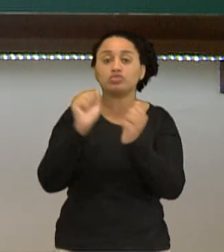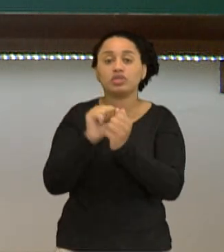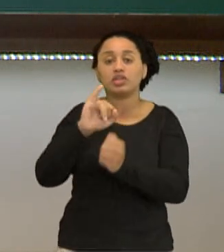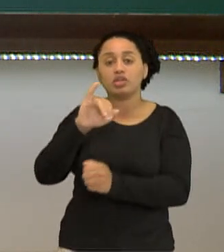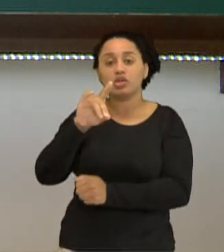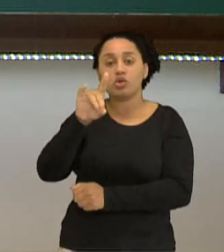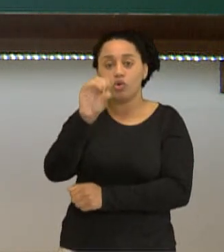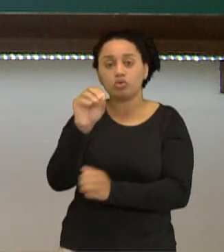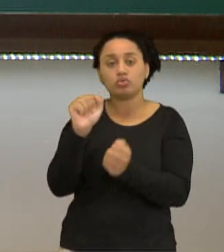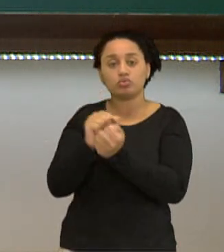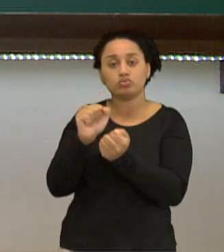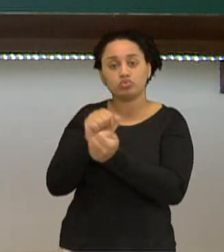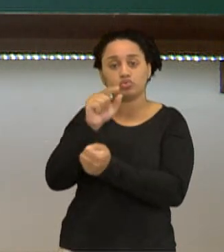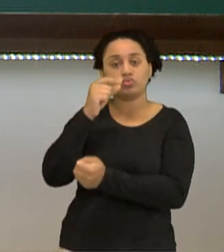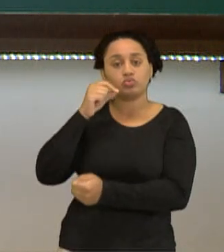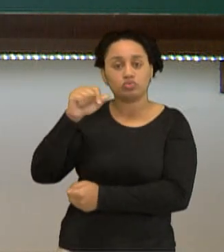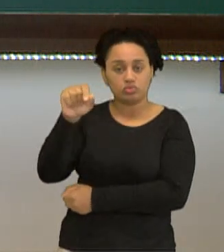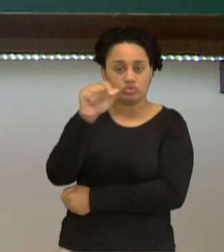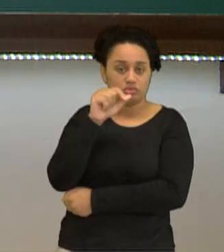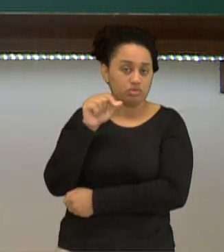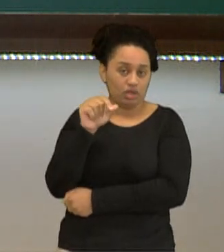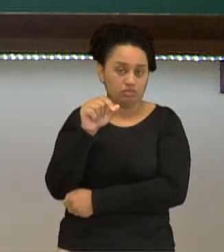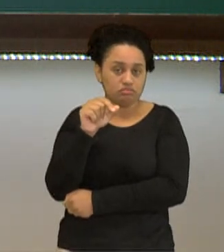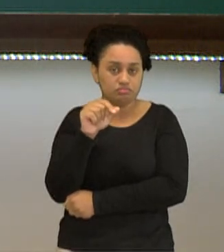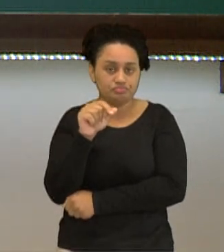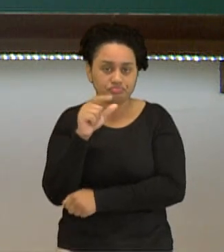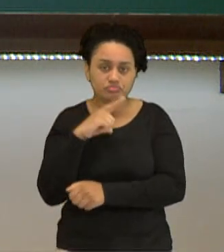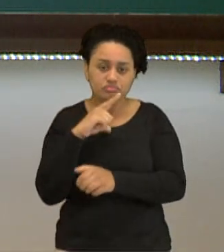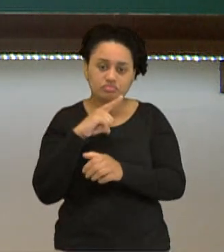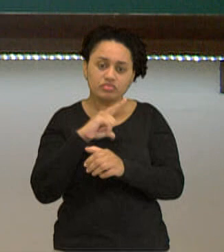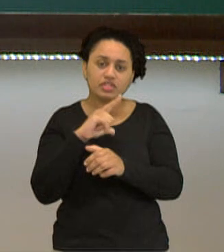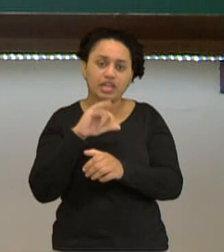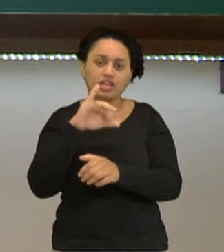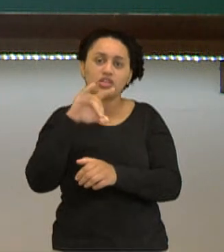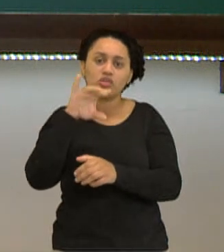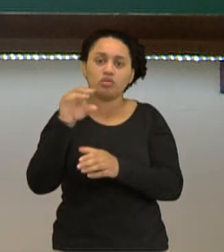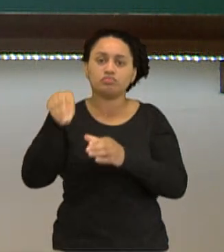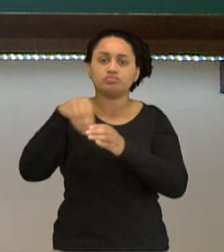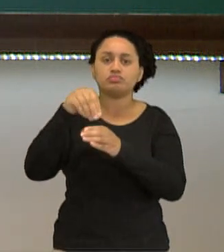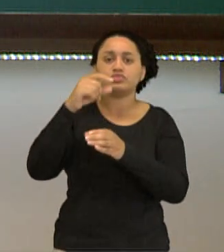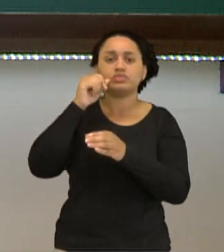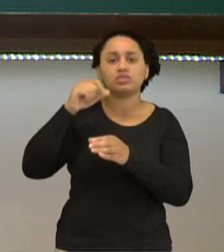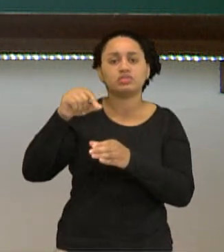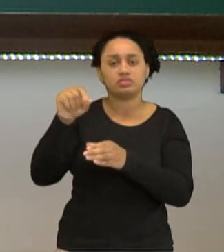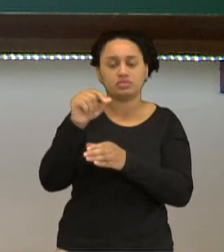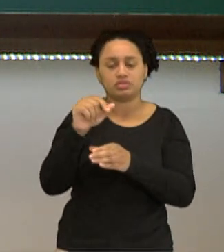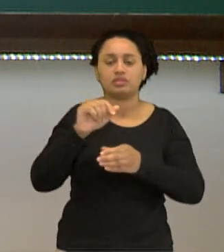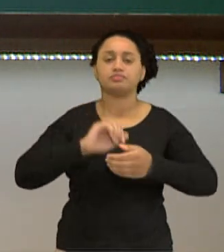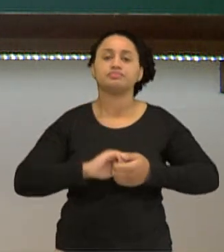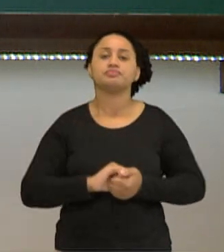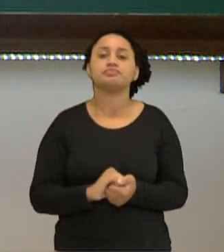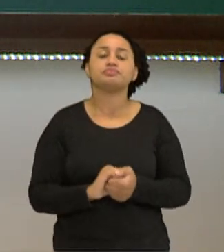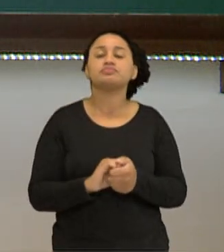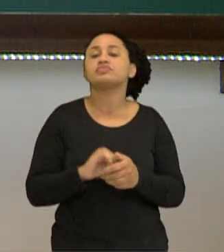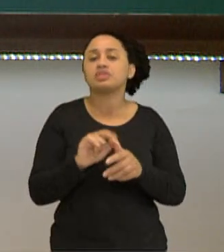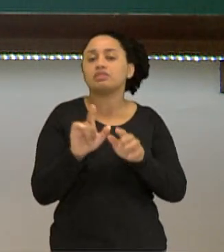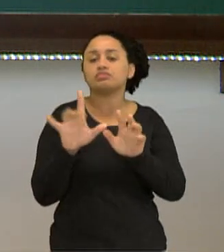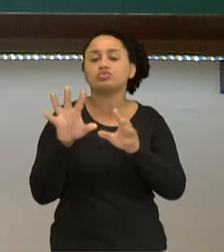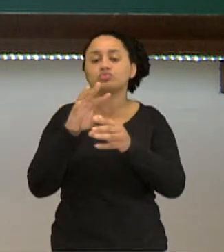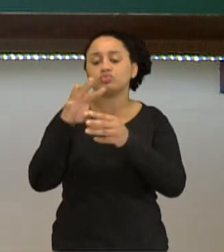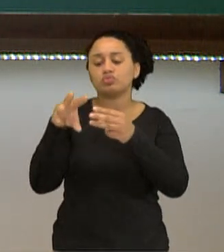o cloreto de sódio, junto com a substância cloro, as moléculas formadas por cloro e sódio. Essa